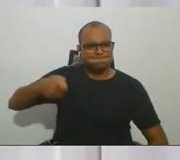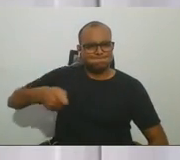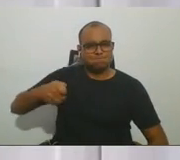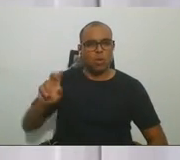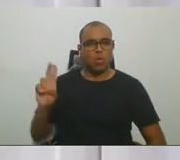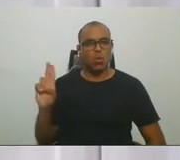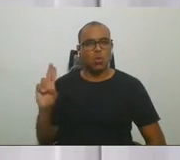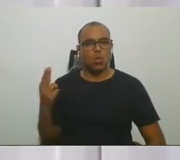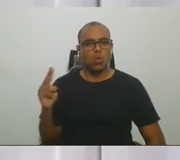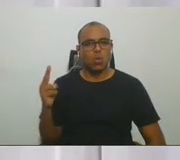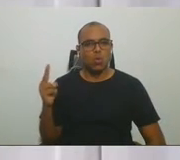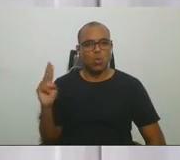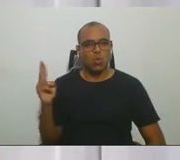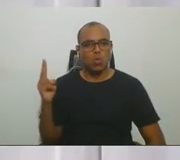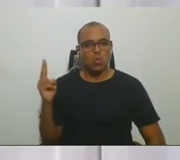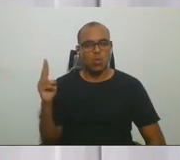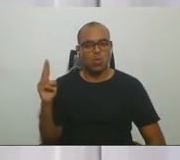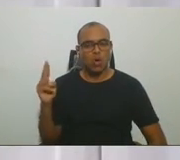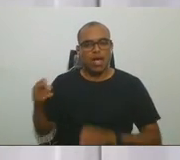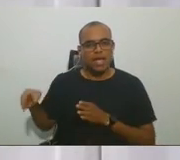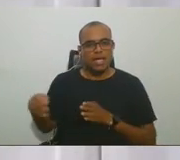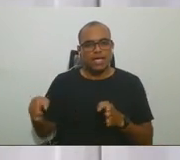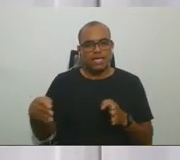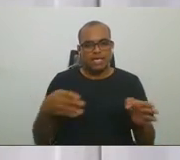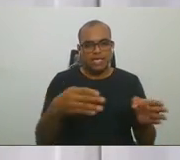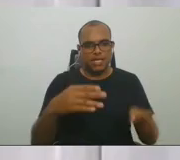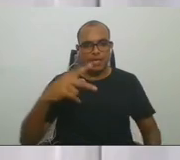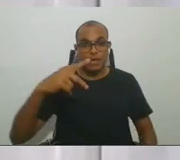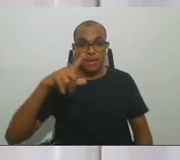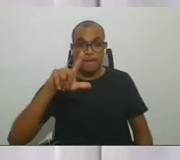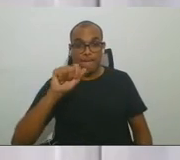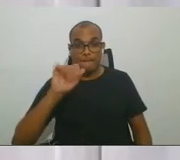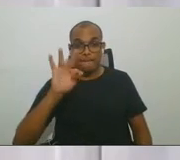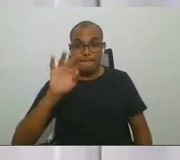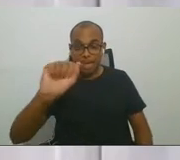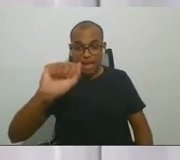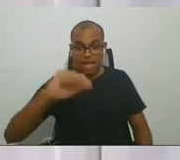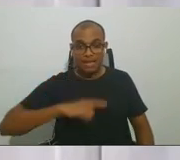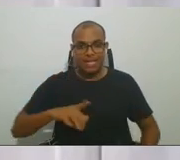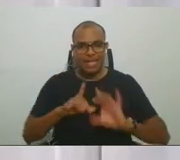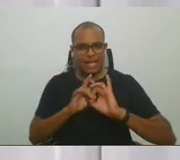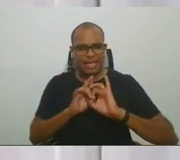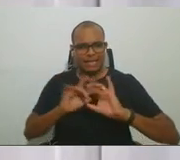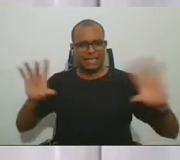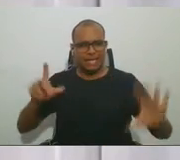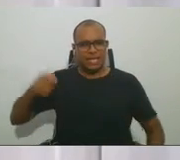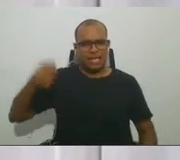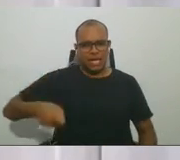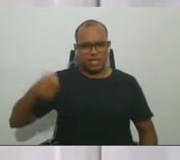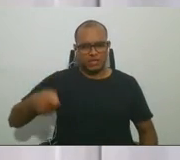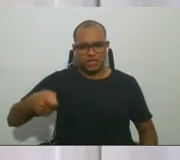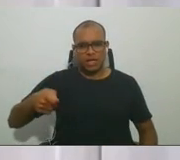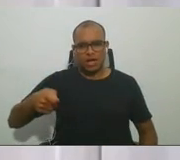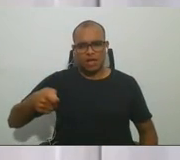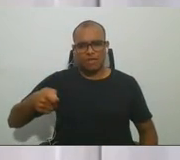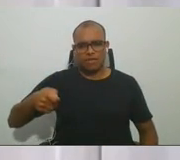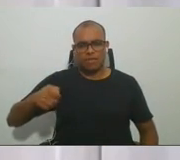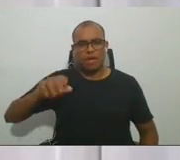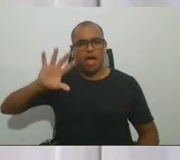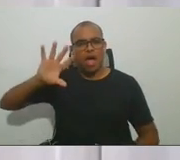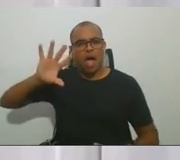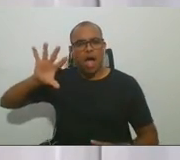que é um exemplo no Rio da Plata, que esse caos, a liberalidade radical, se singularizou